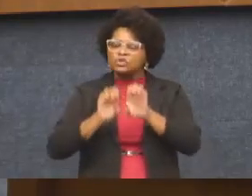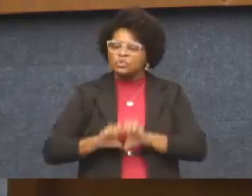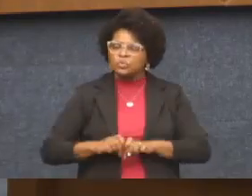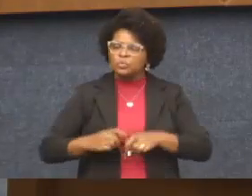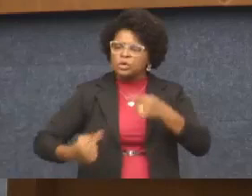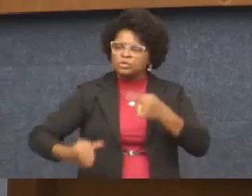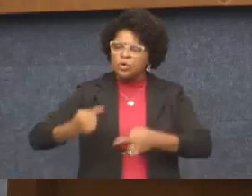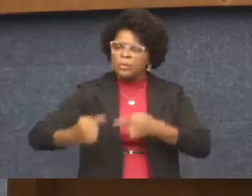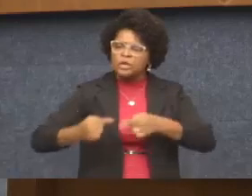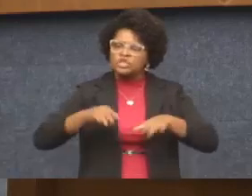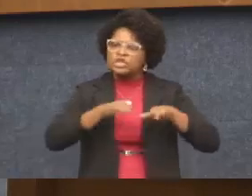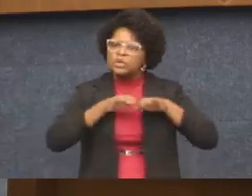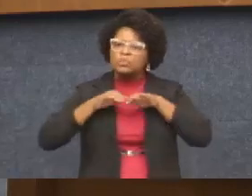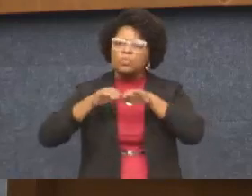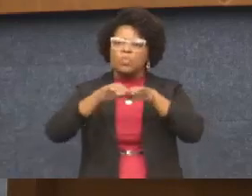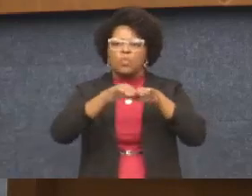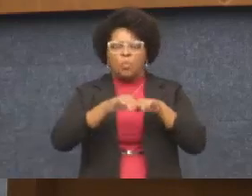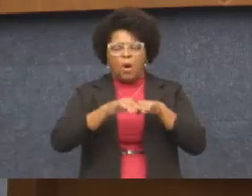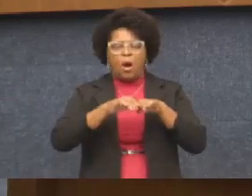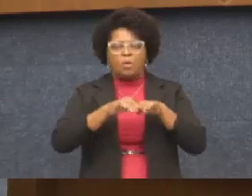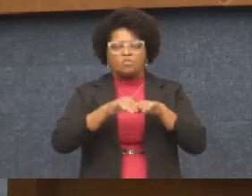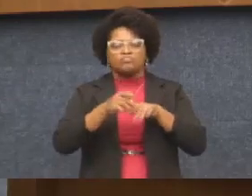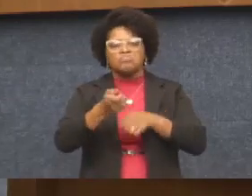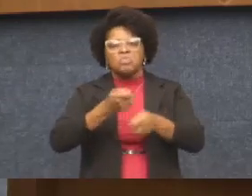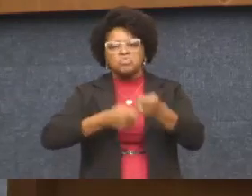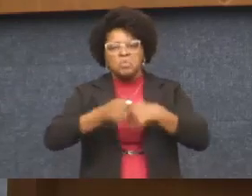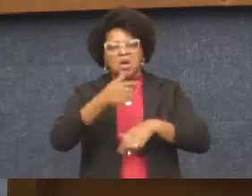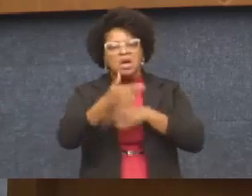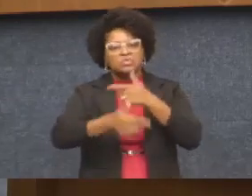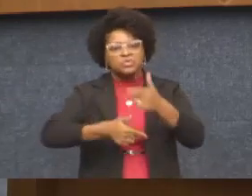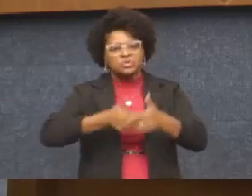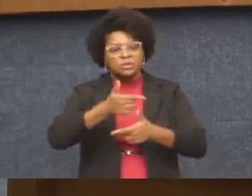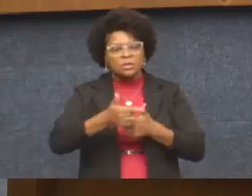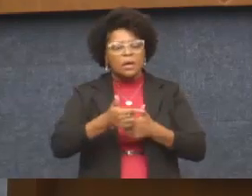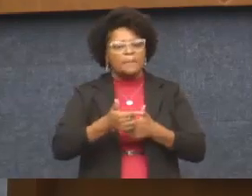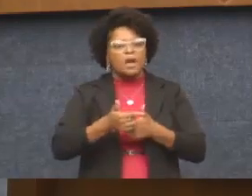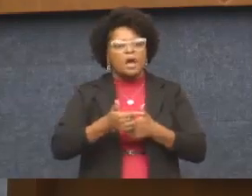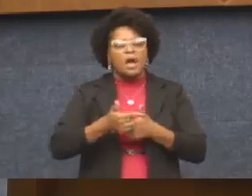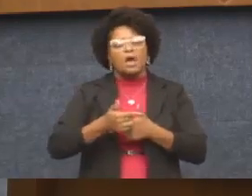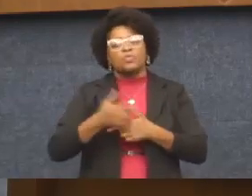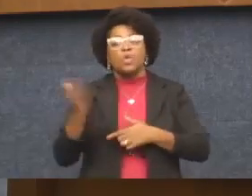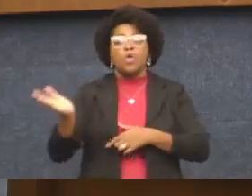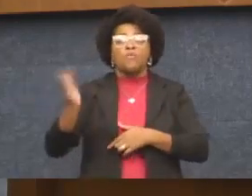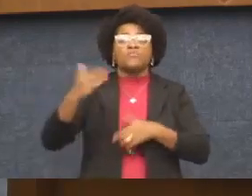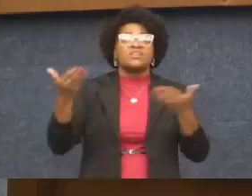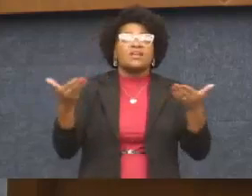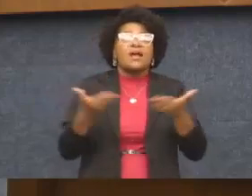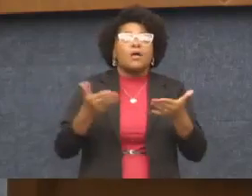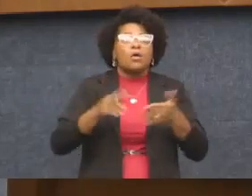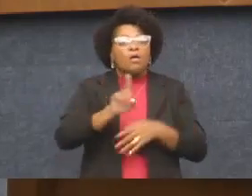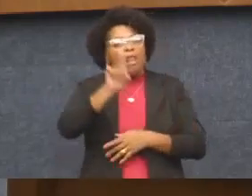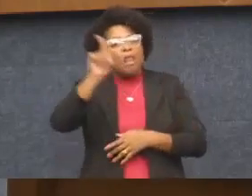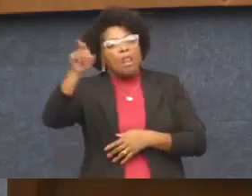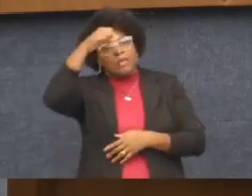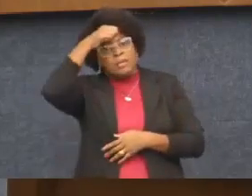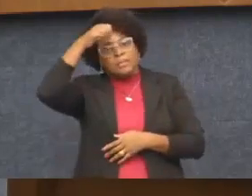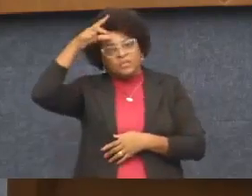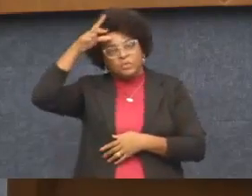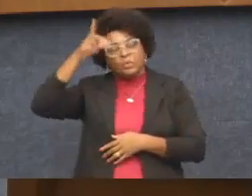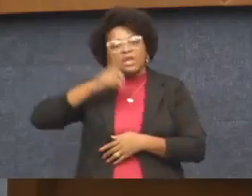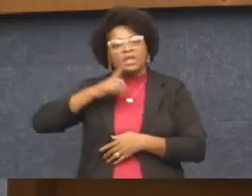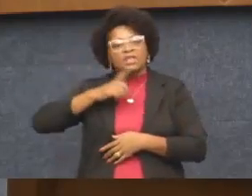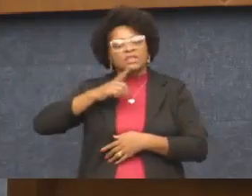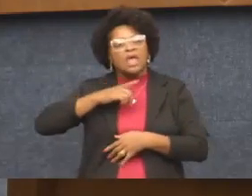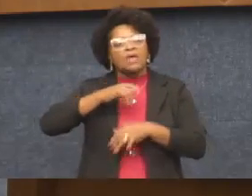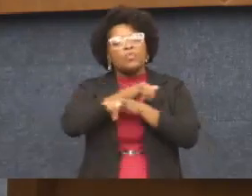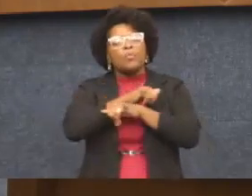igual no mercado de trabalho. Venho agora da prefeitura, onde foi lançado um programa de Mulheres à Obra, onde